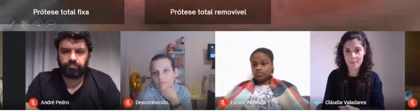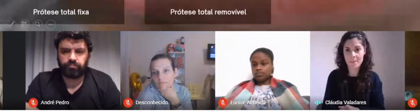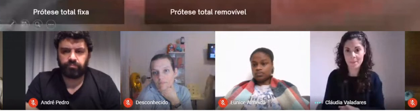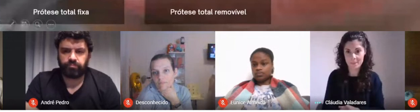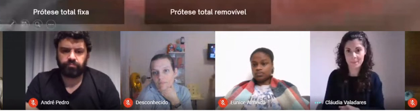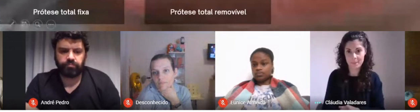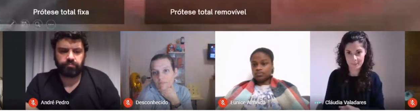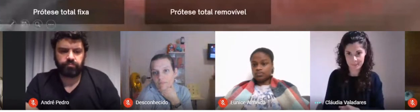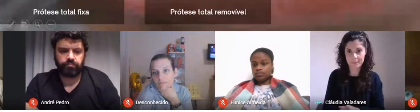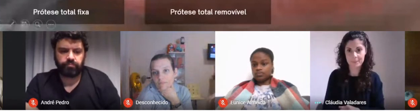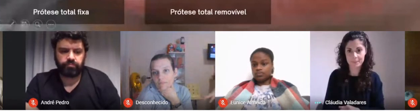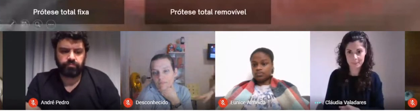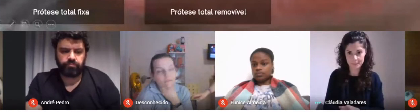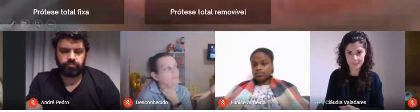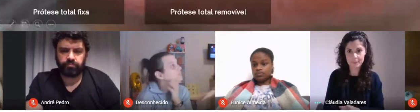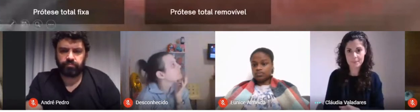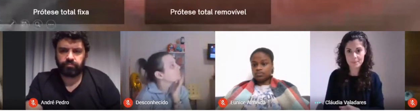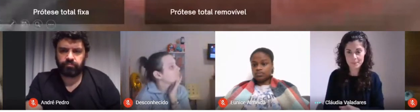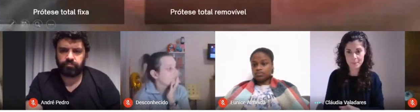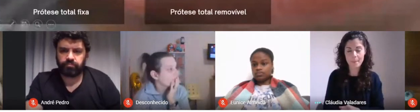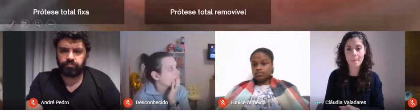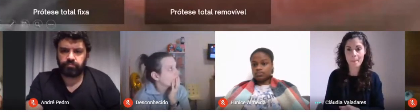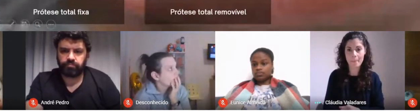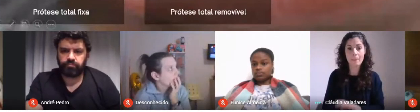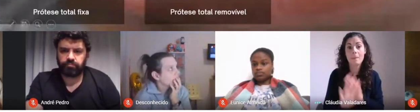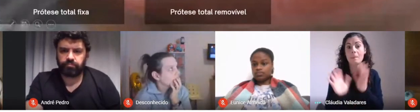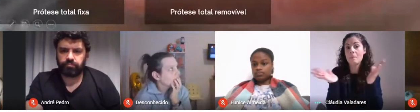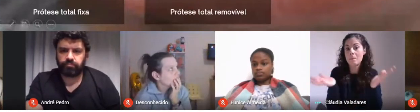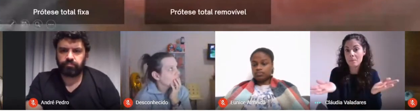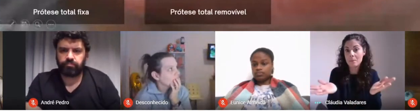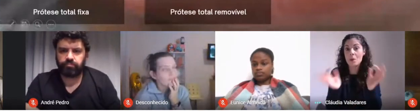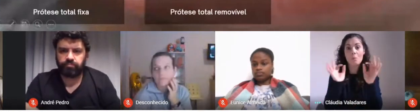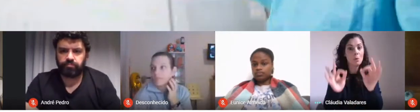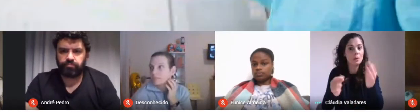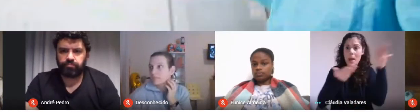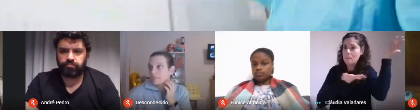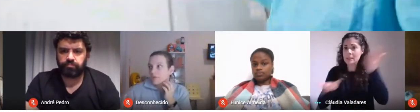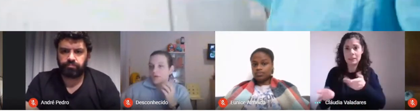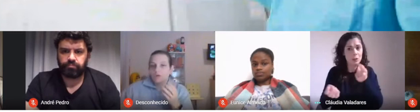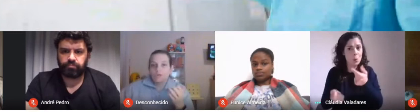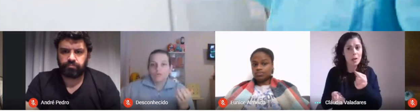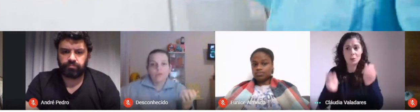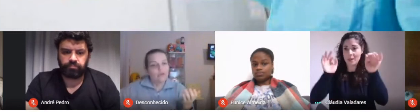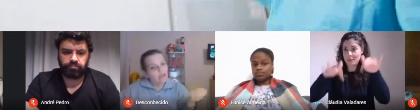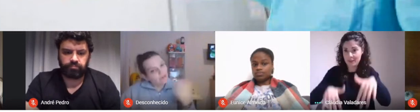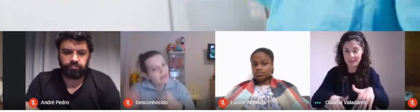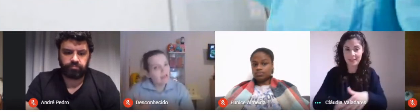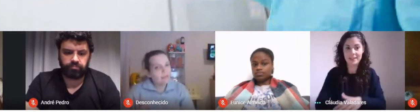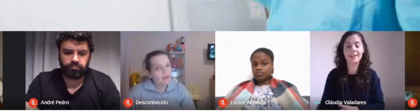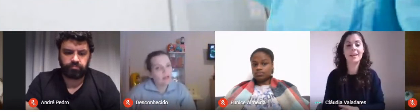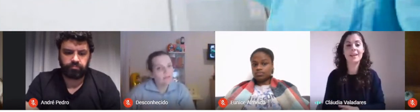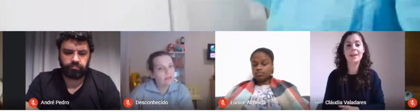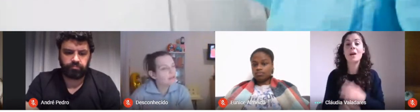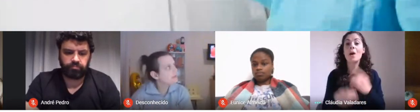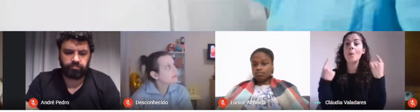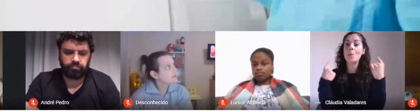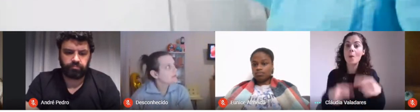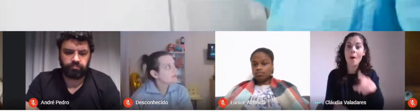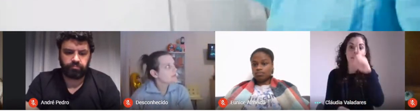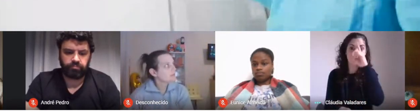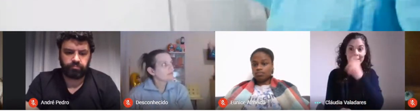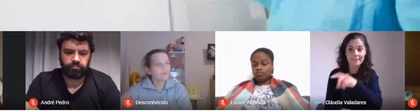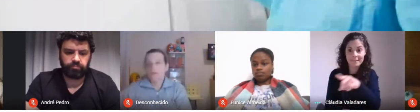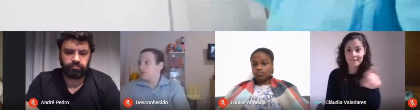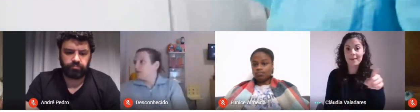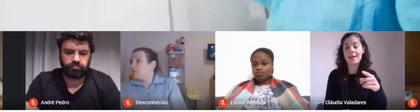Ok. Ok, pronto, e estou a terminar. Queria só alertar para a importância de